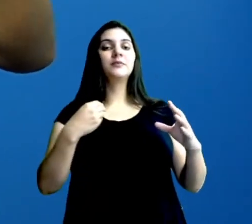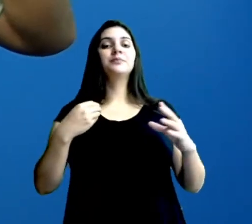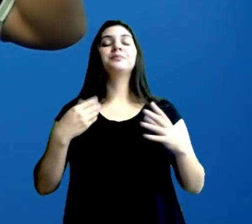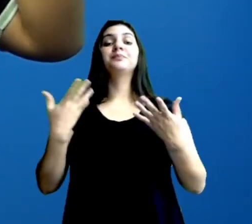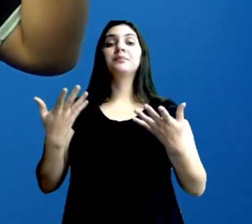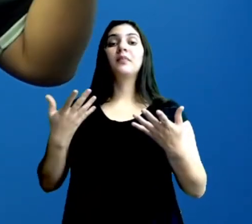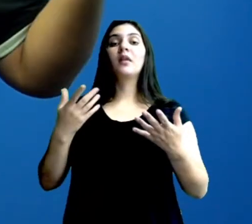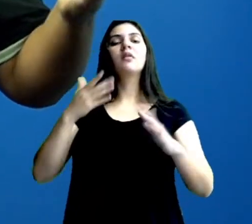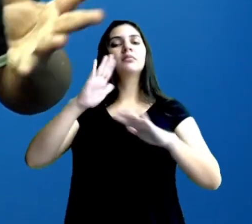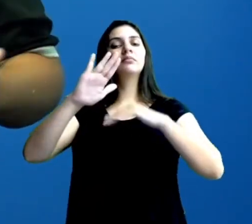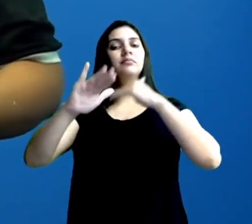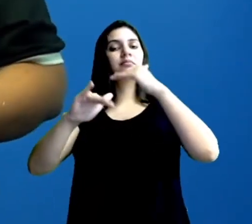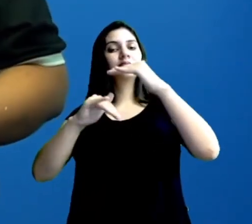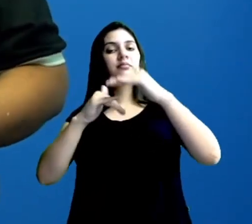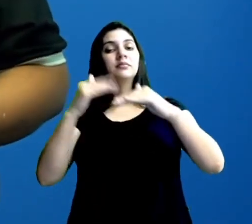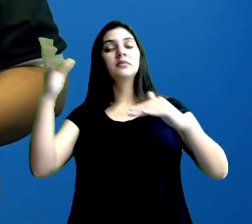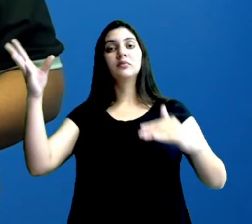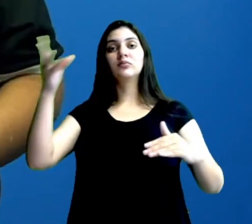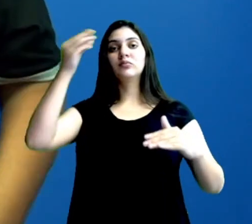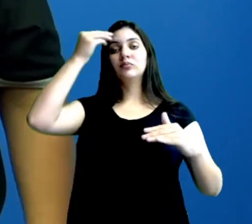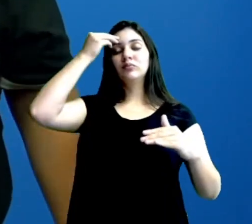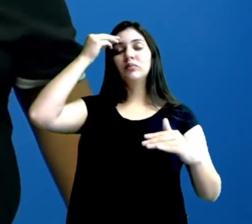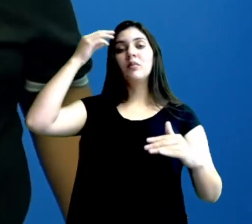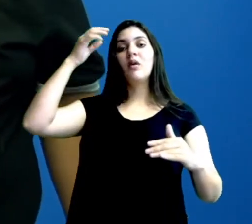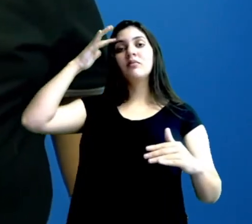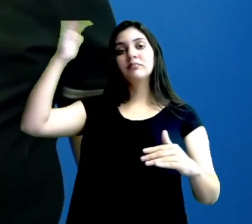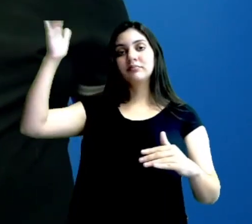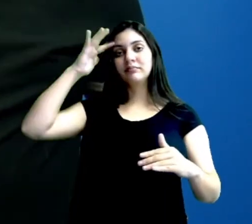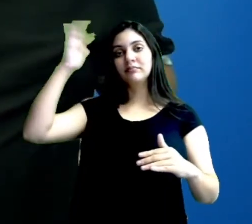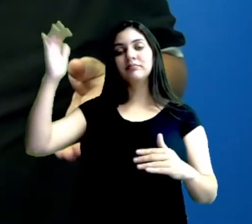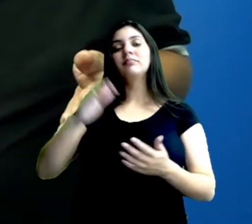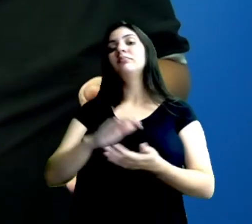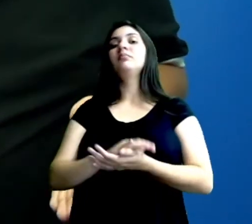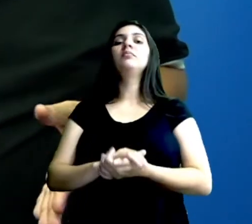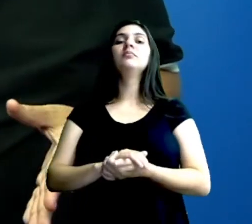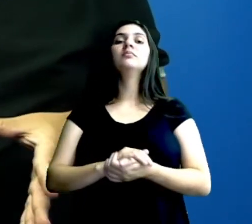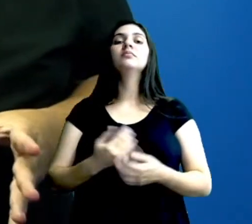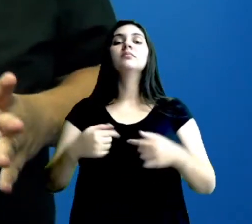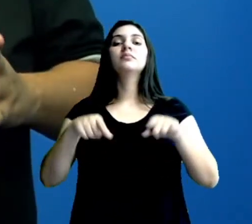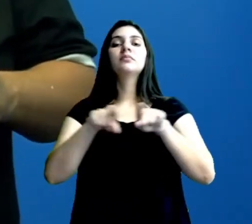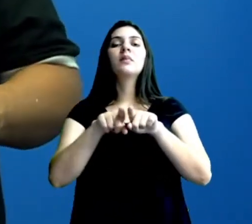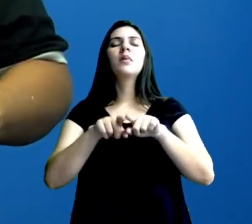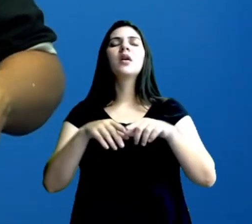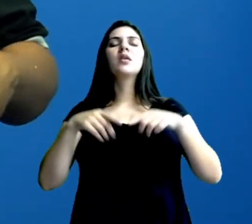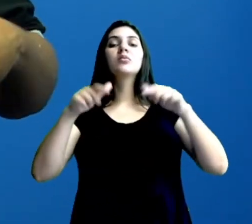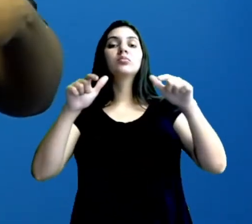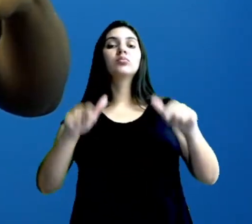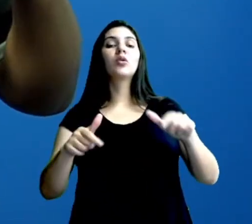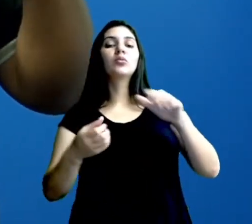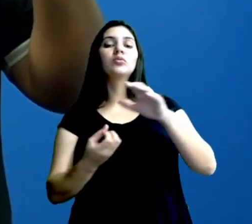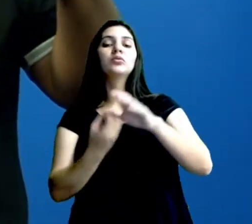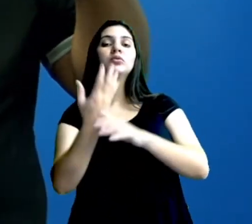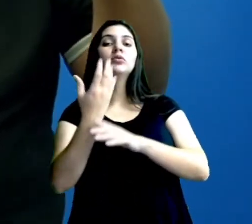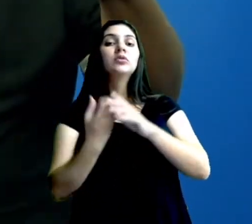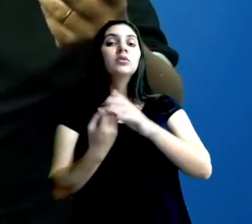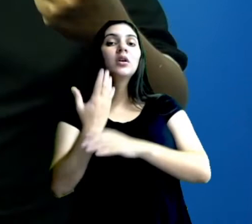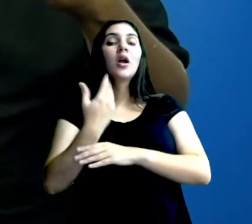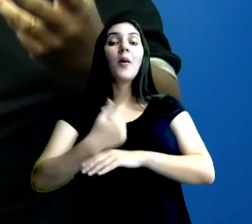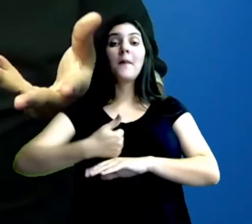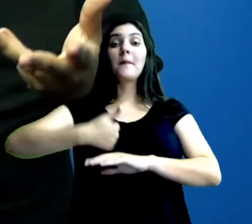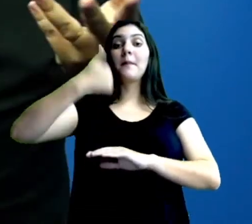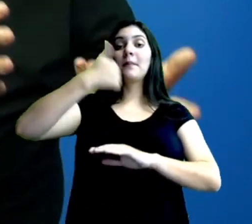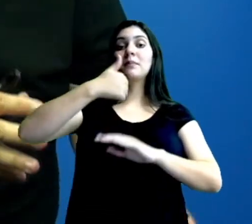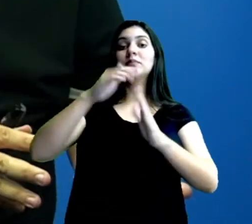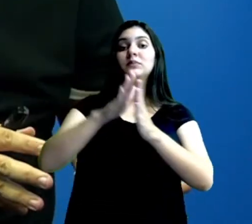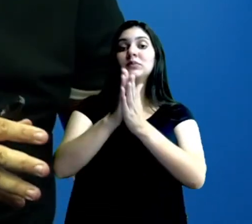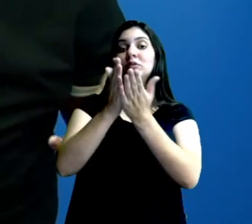No imaginário da gente, tá certo? E onde surgiram os primeiros livros de